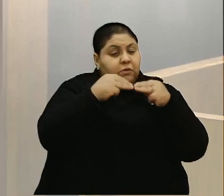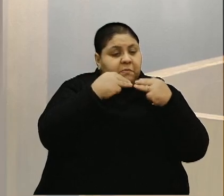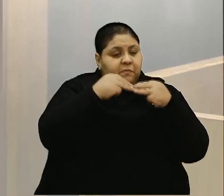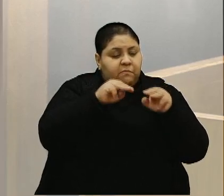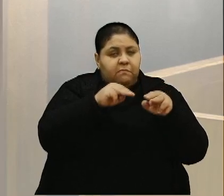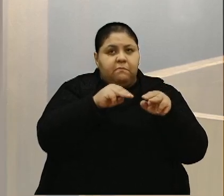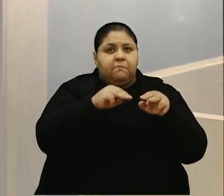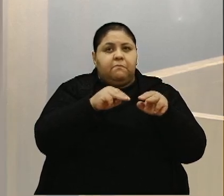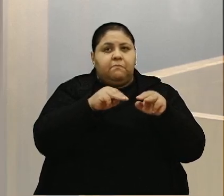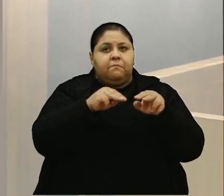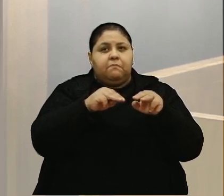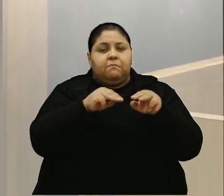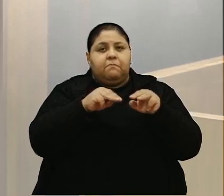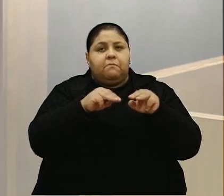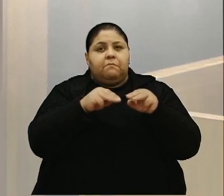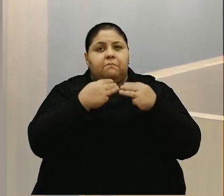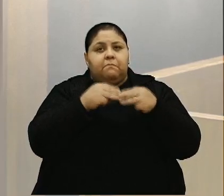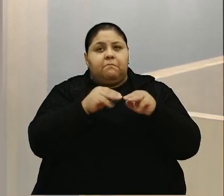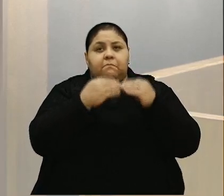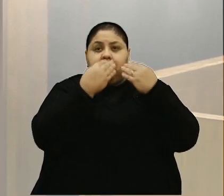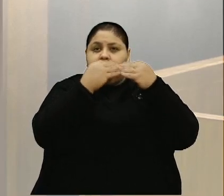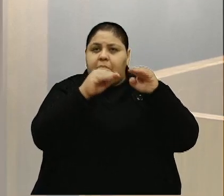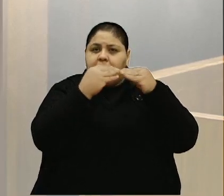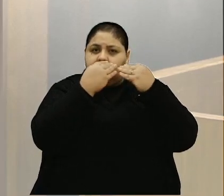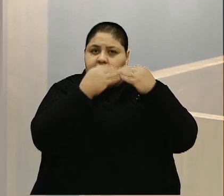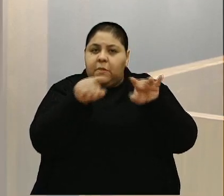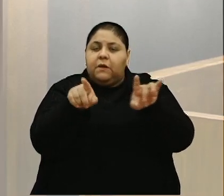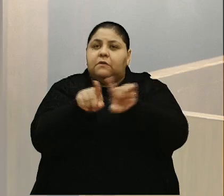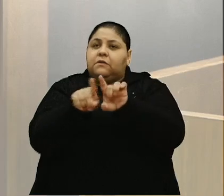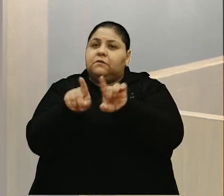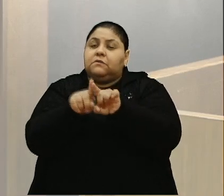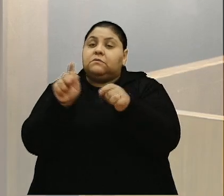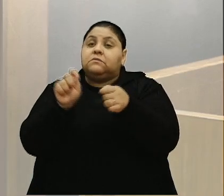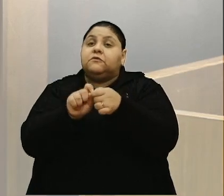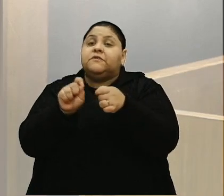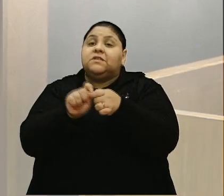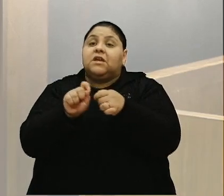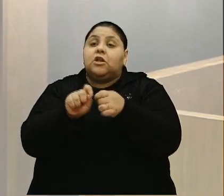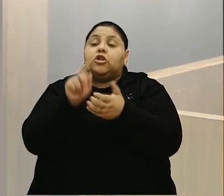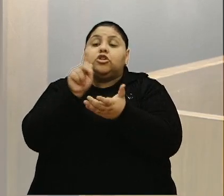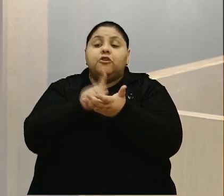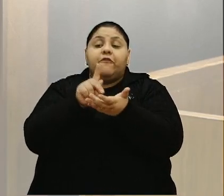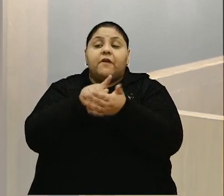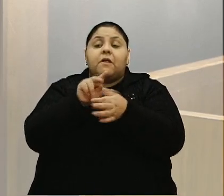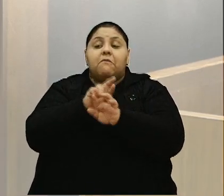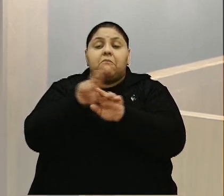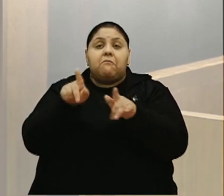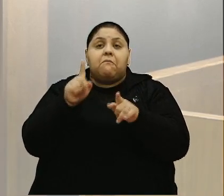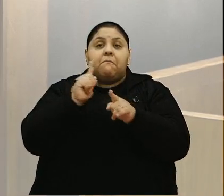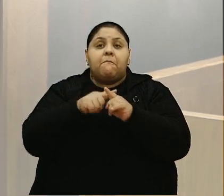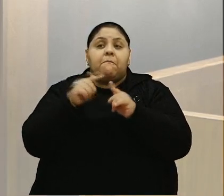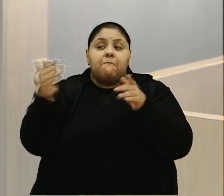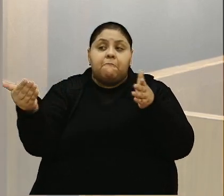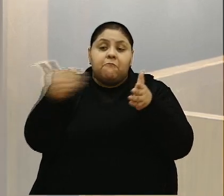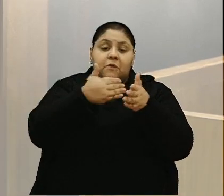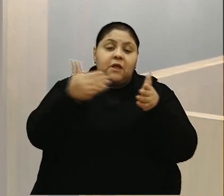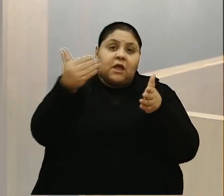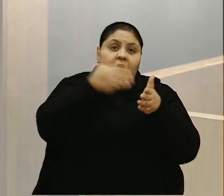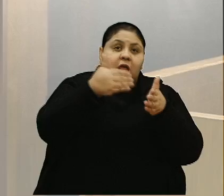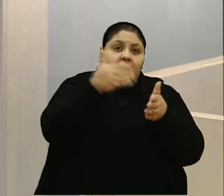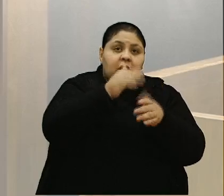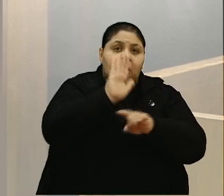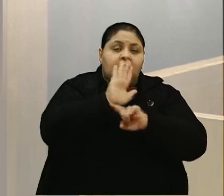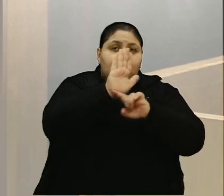com os seus tratores, com os seus caminhões, e fizeram sim a diferença, porque vieram muito ajudar o